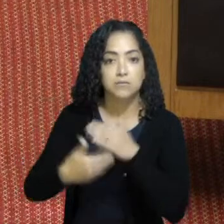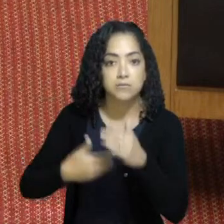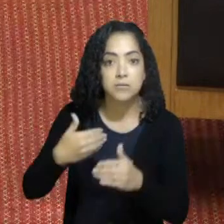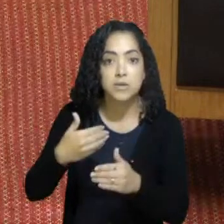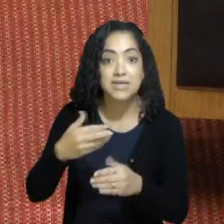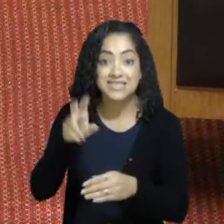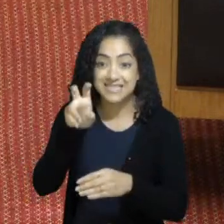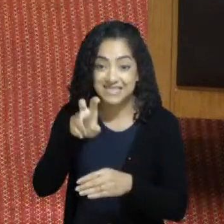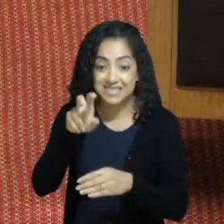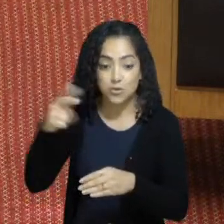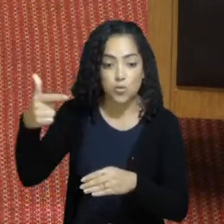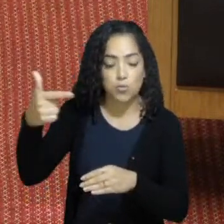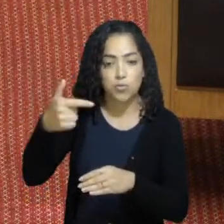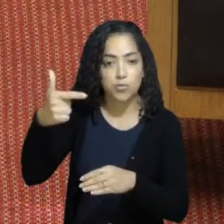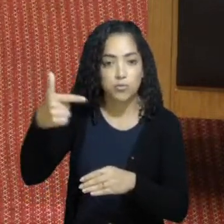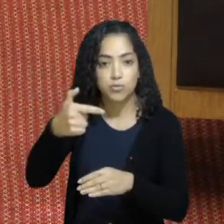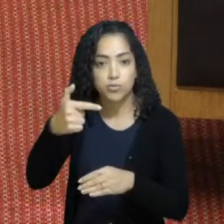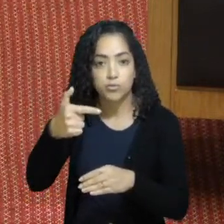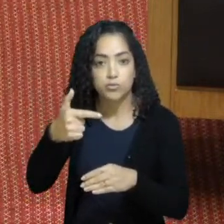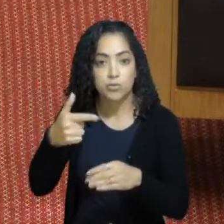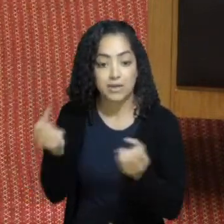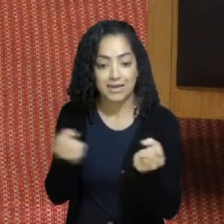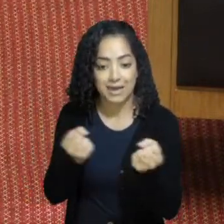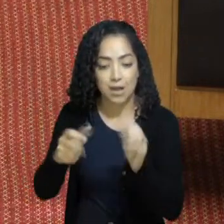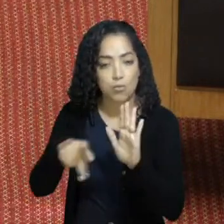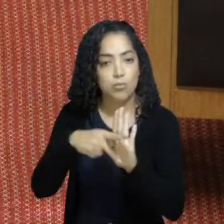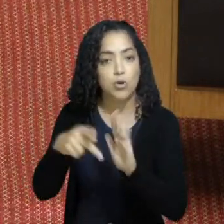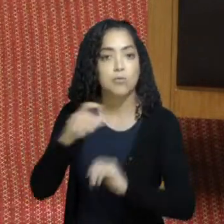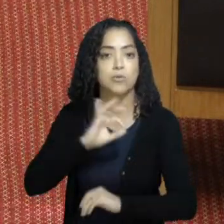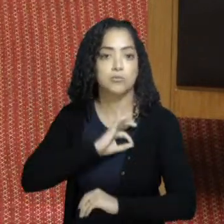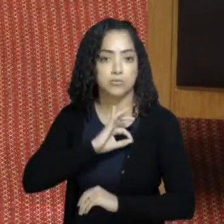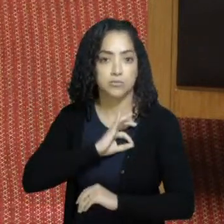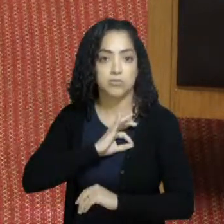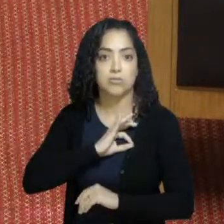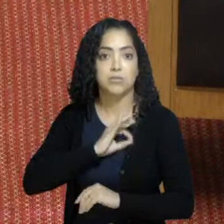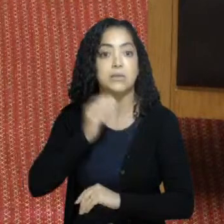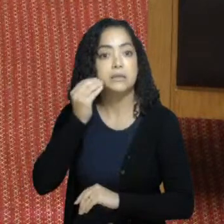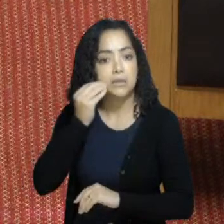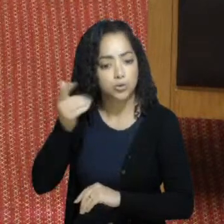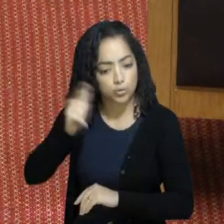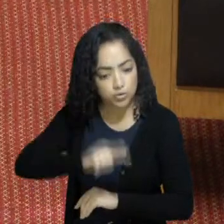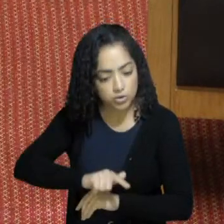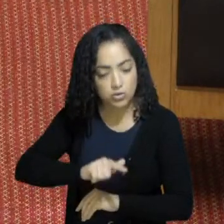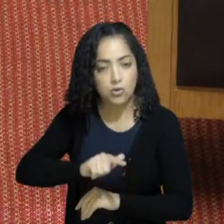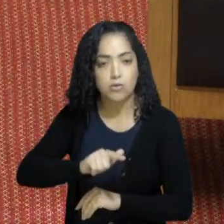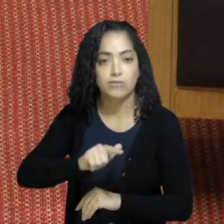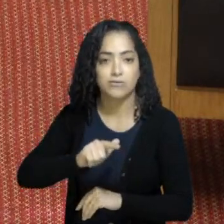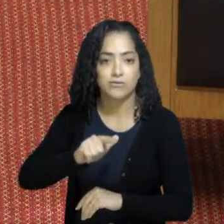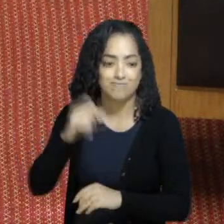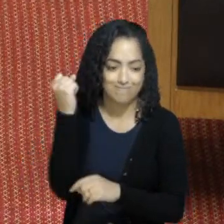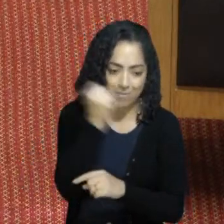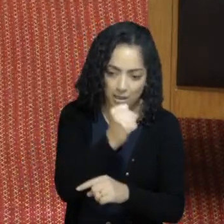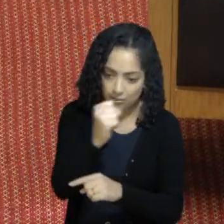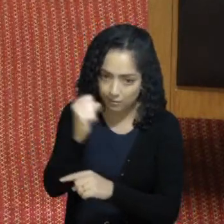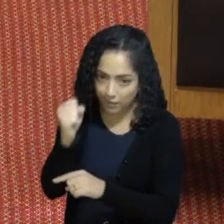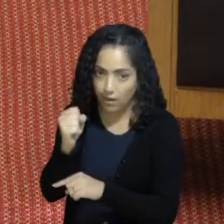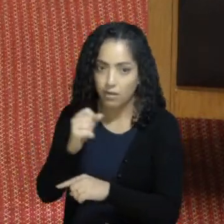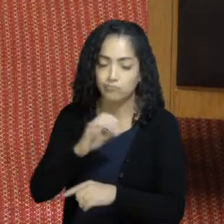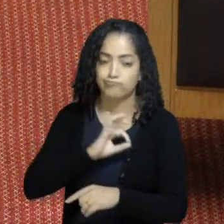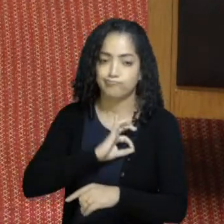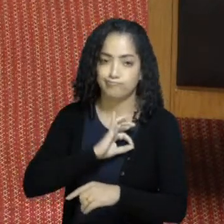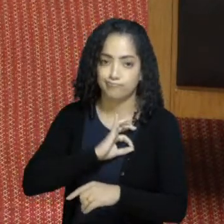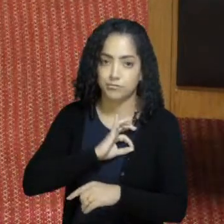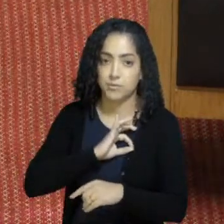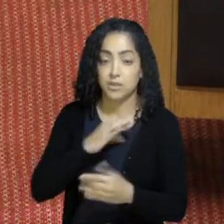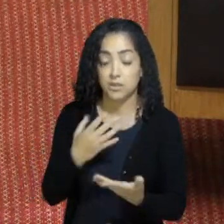cinco tiros contra viatura tentando matar um policial de novo tentando matar um policial de novo então com